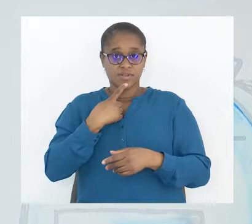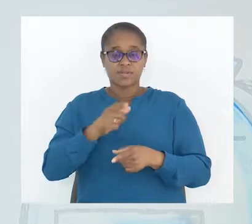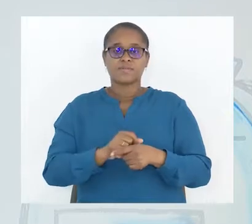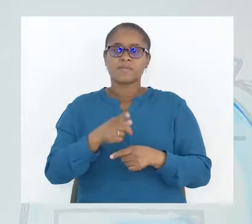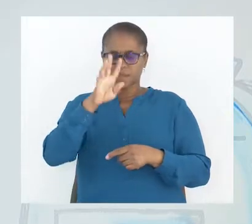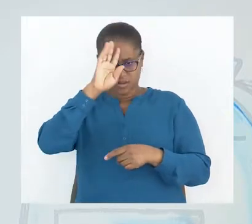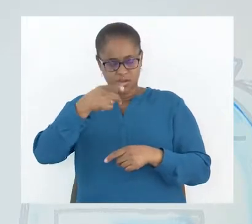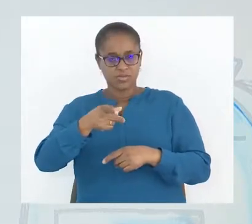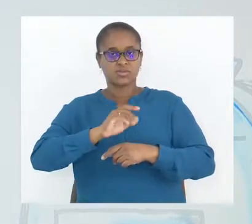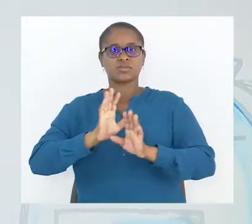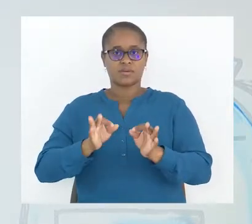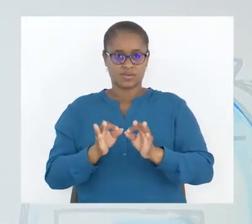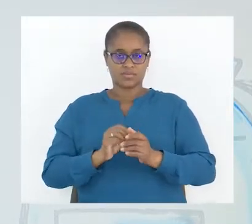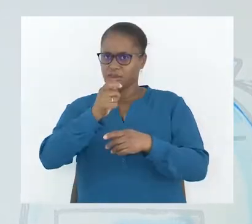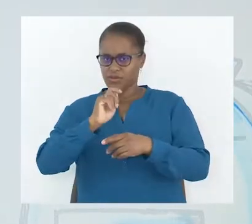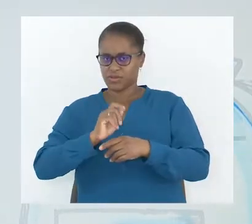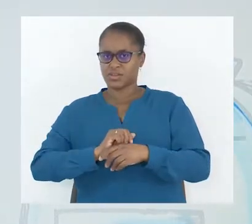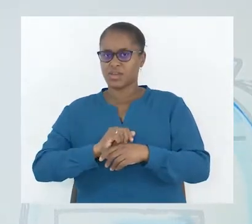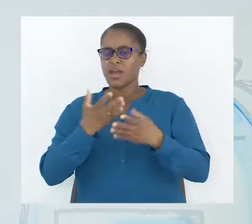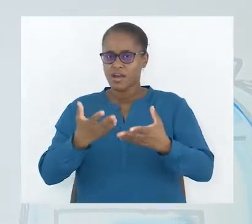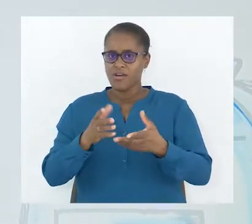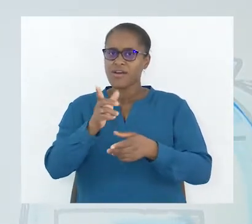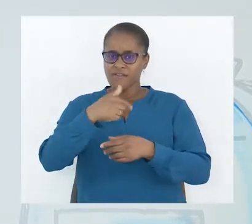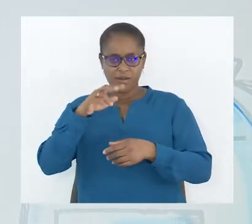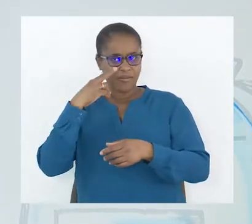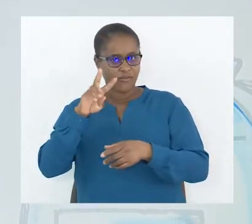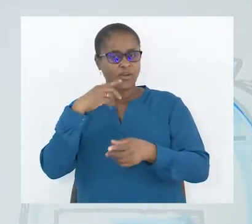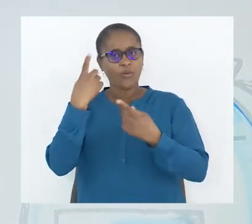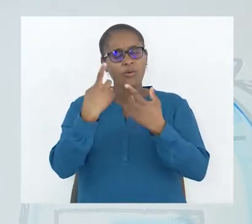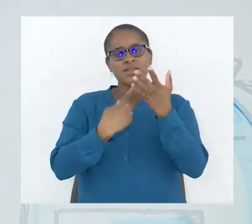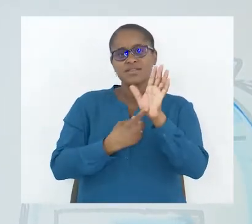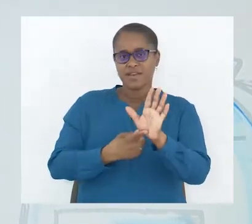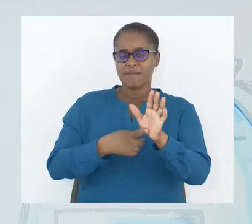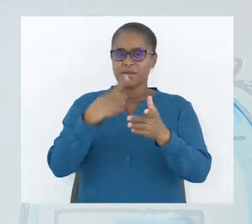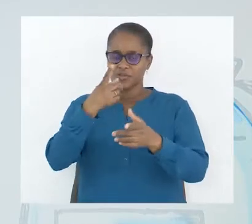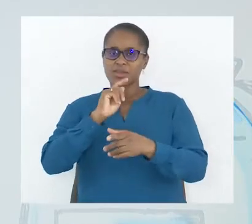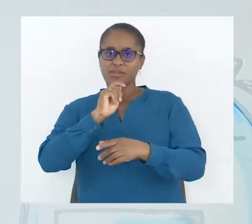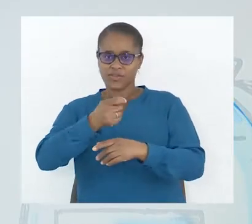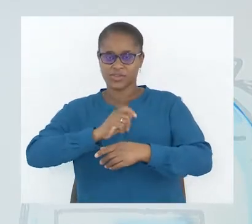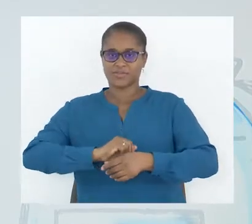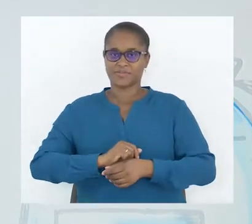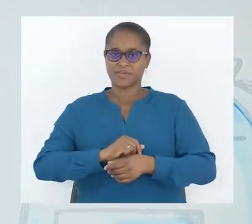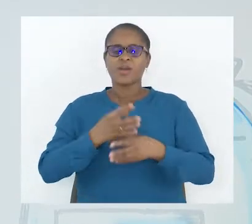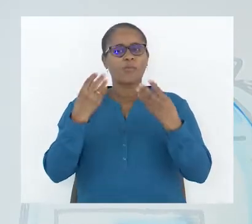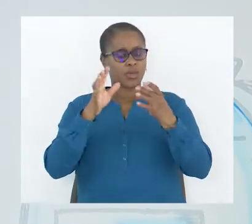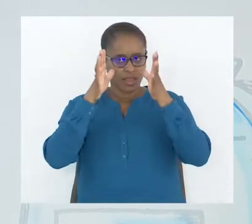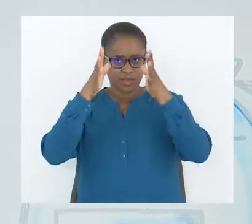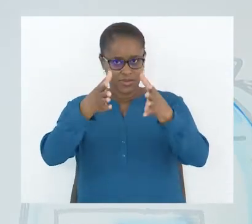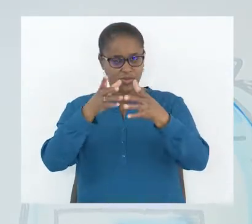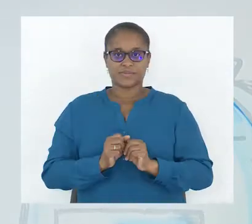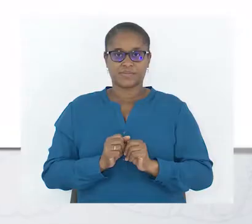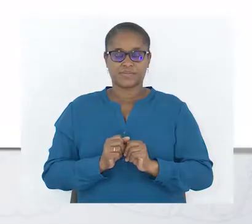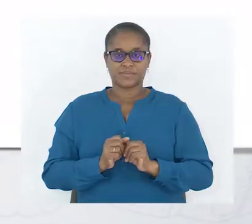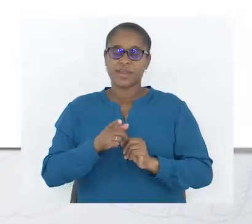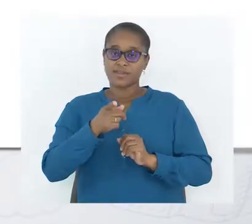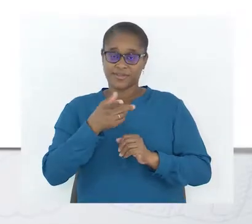certo? Levem isso em consideração. Agora, vamos ver um exemplo de uma entrevista. Muita atenção no